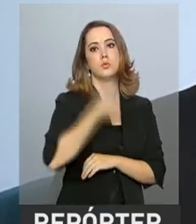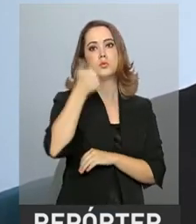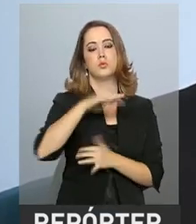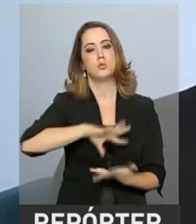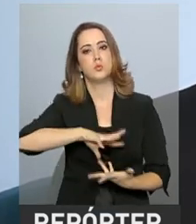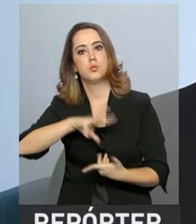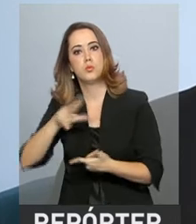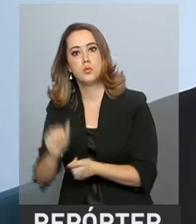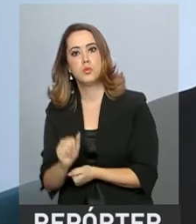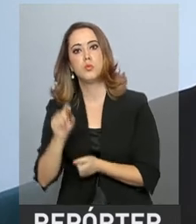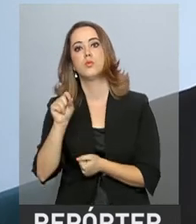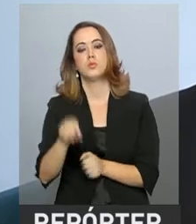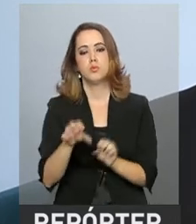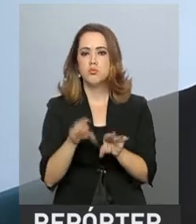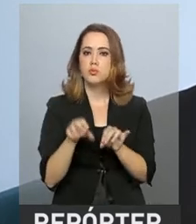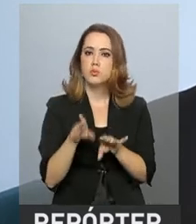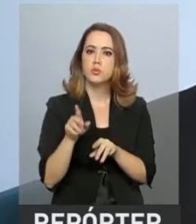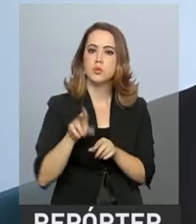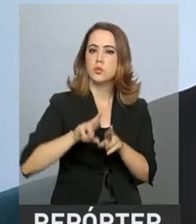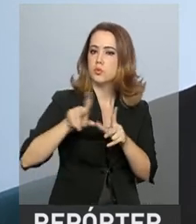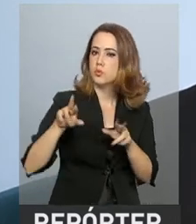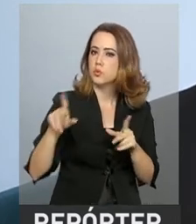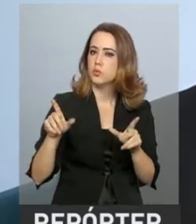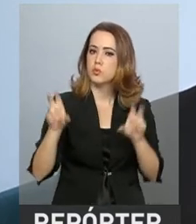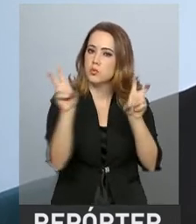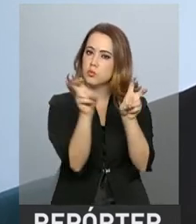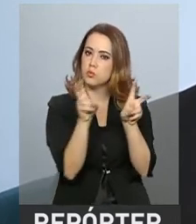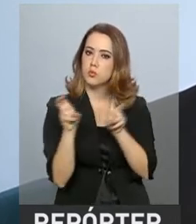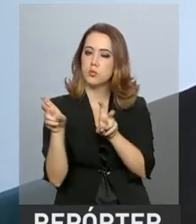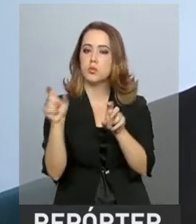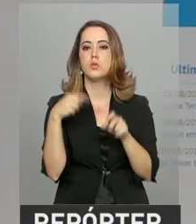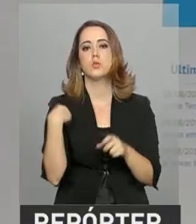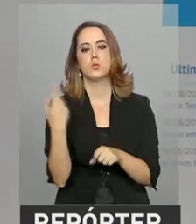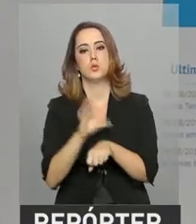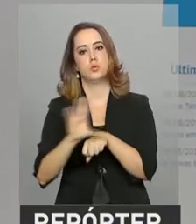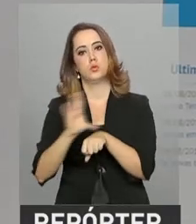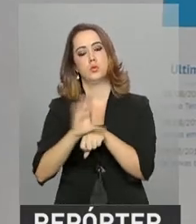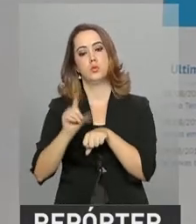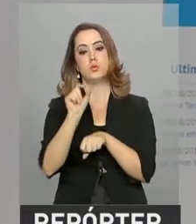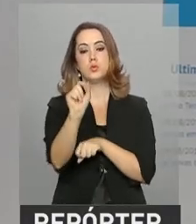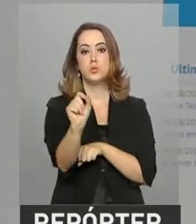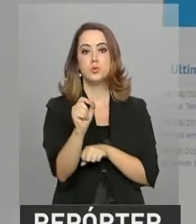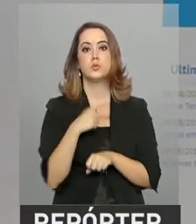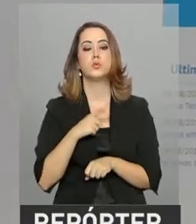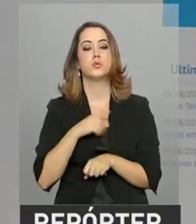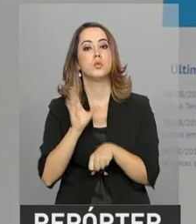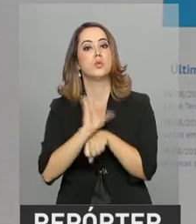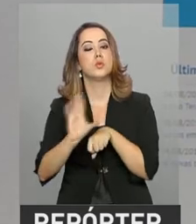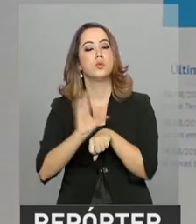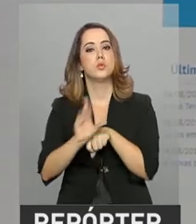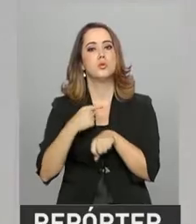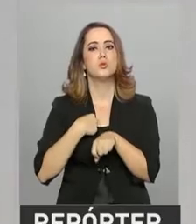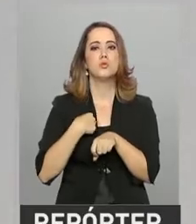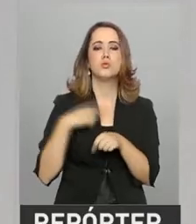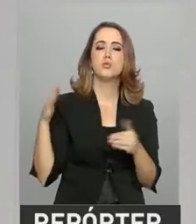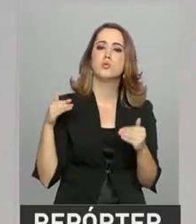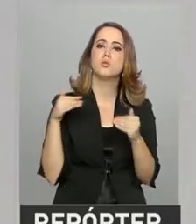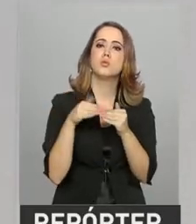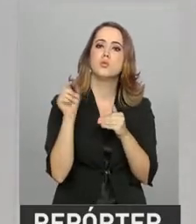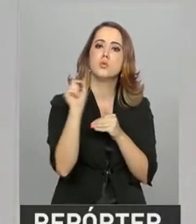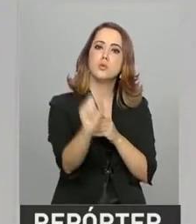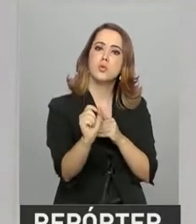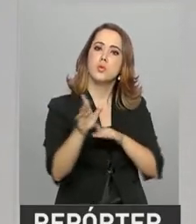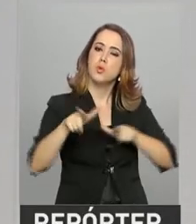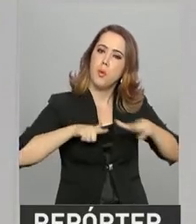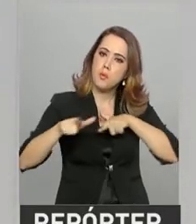mundo para diferentes temas e assuntos que são abordados nos nossos cursos. Os cursos possuem enfoque prático, baseados no